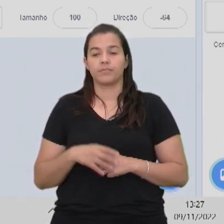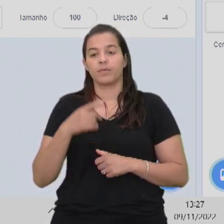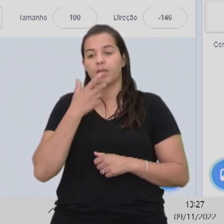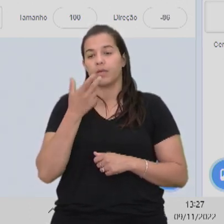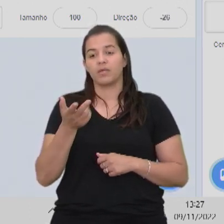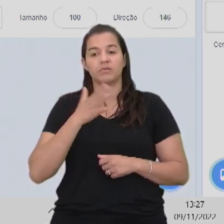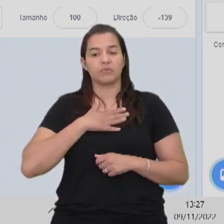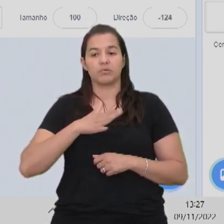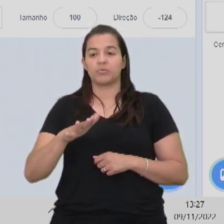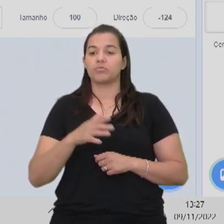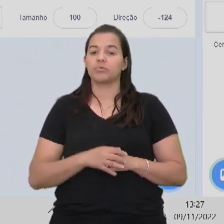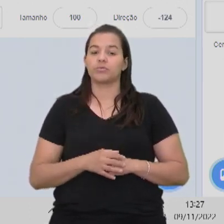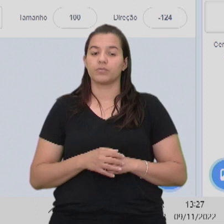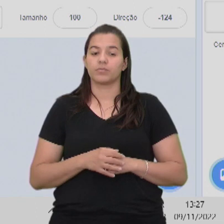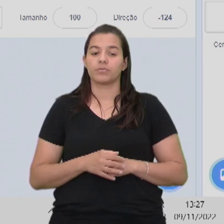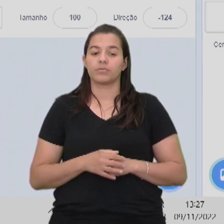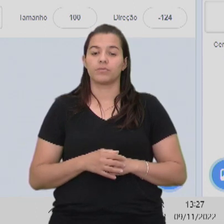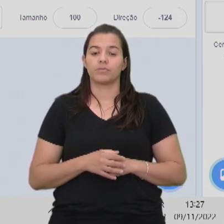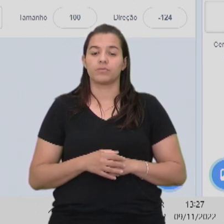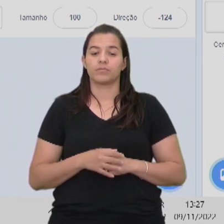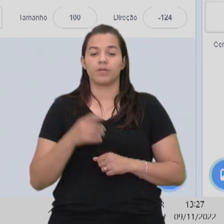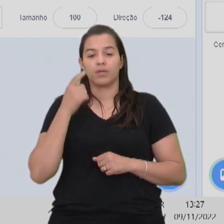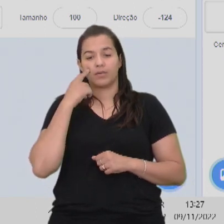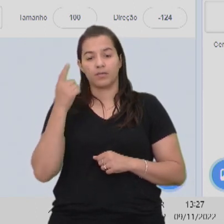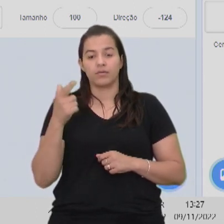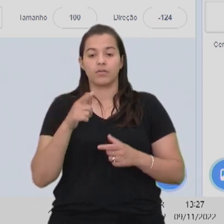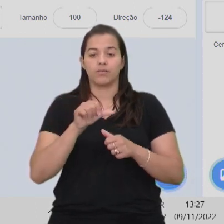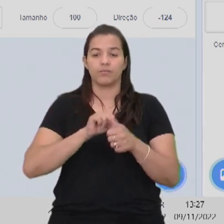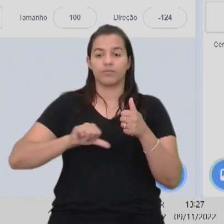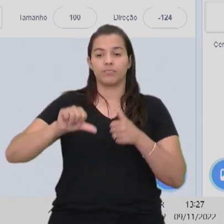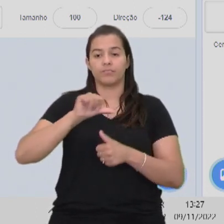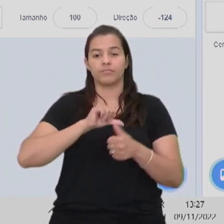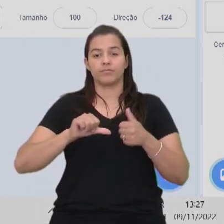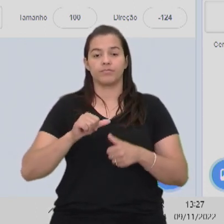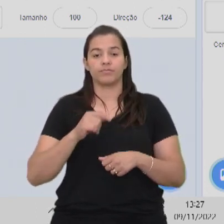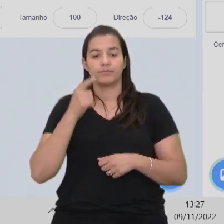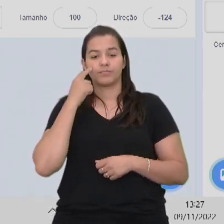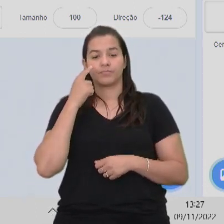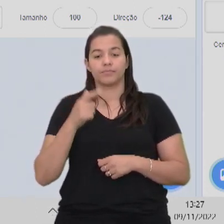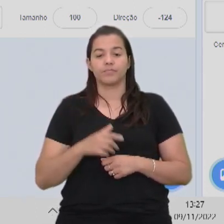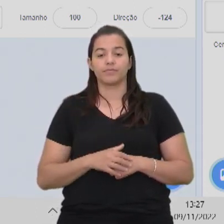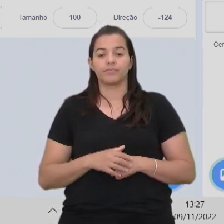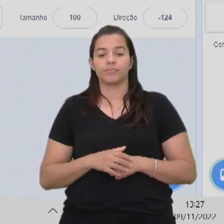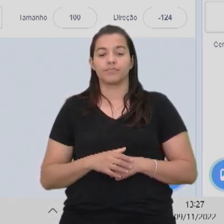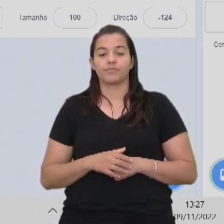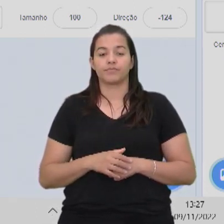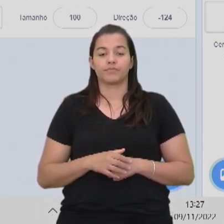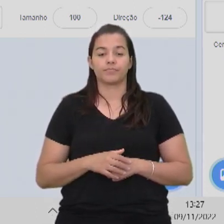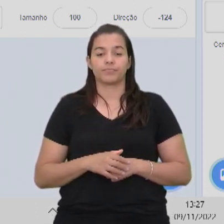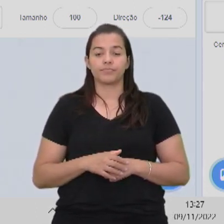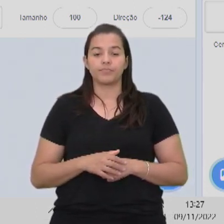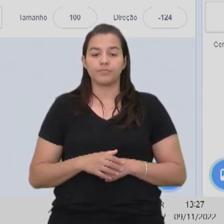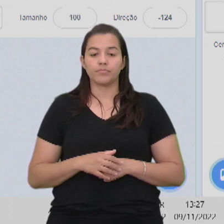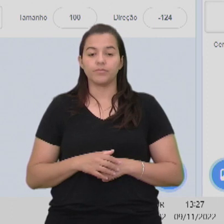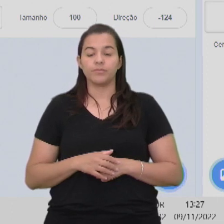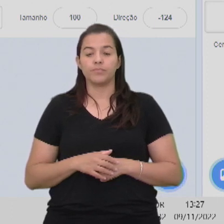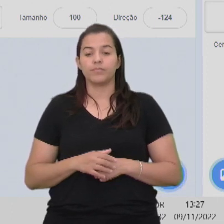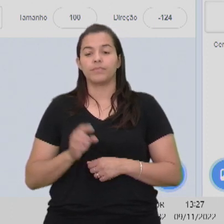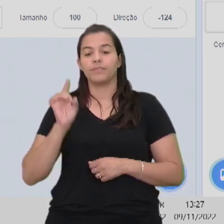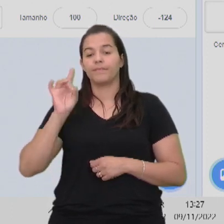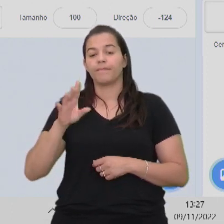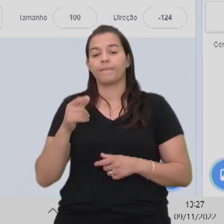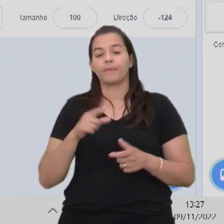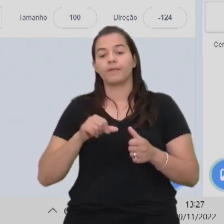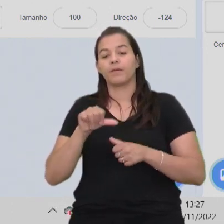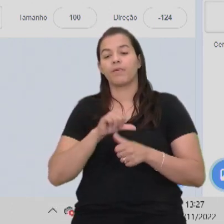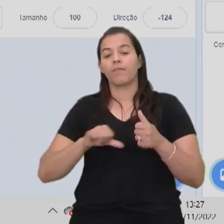eu não gostei desse gire, porque ele não ficou batendo, ó. Puxei pra cá, deixa eu parar, né? Vou tirar o gire. E em vez de pôr o gire, eu vou